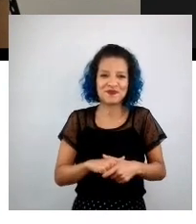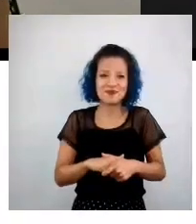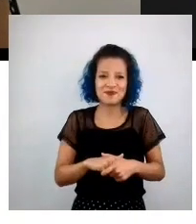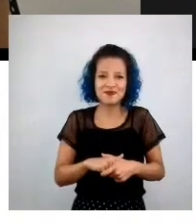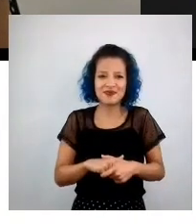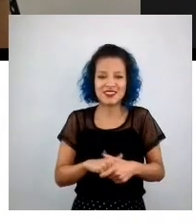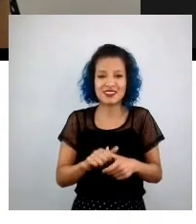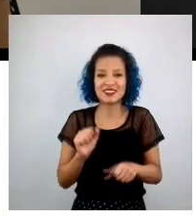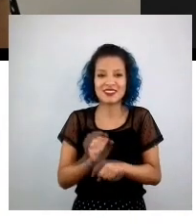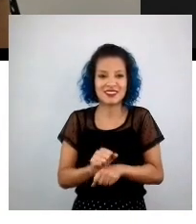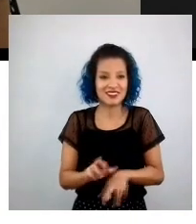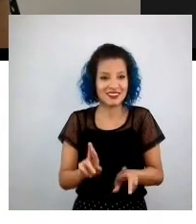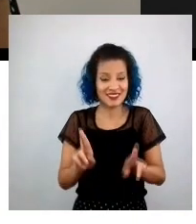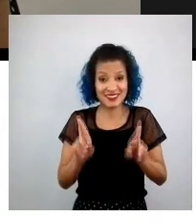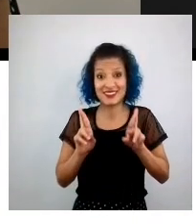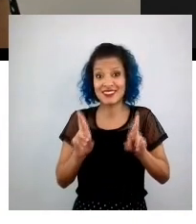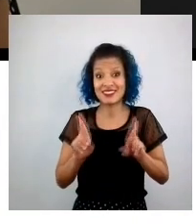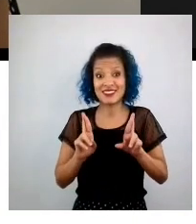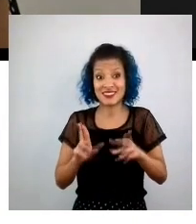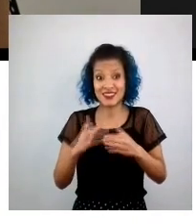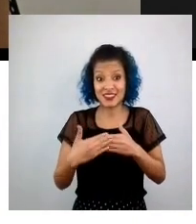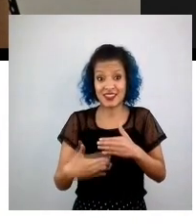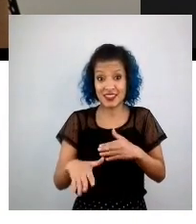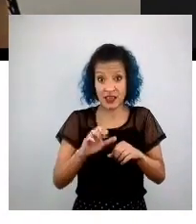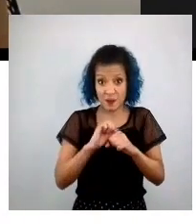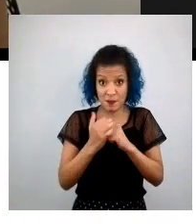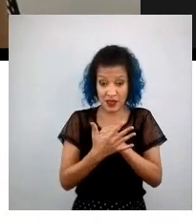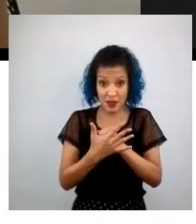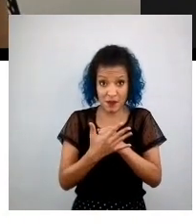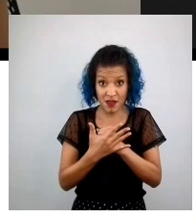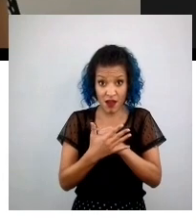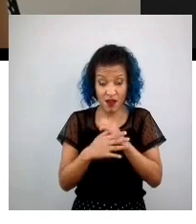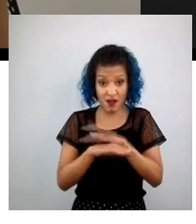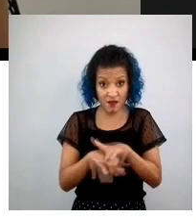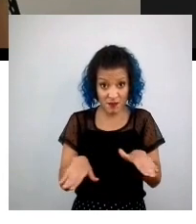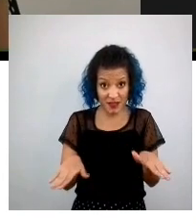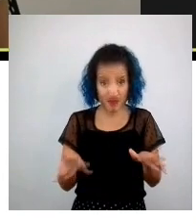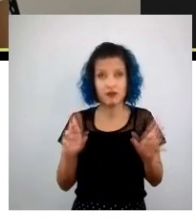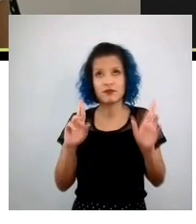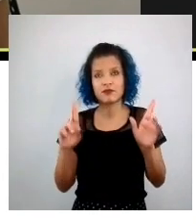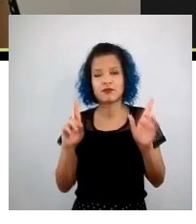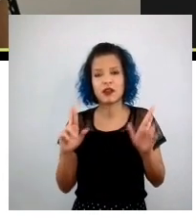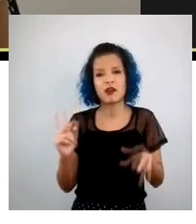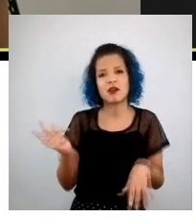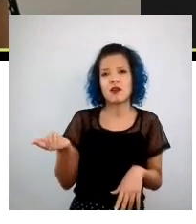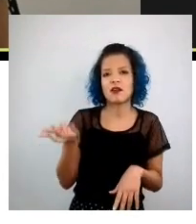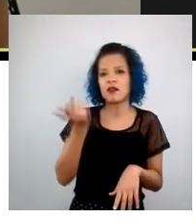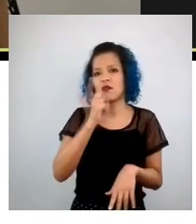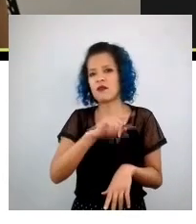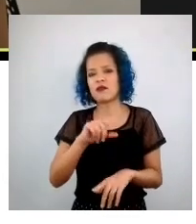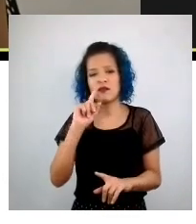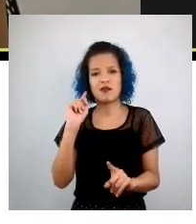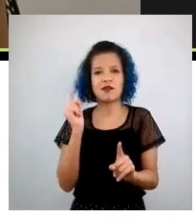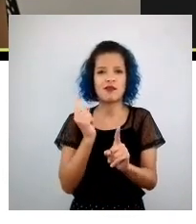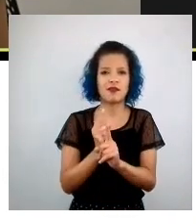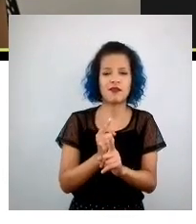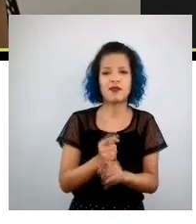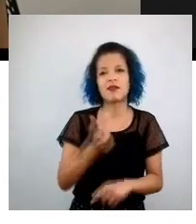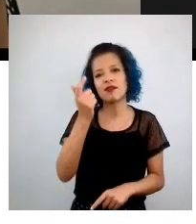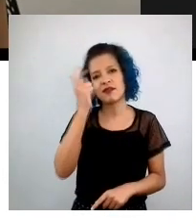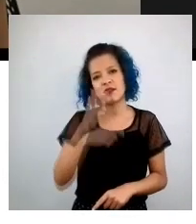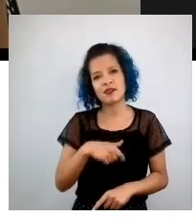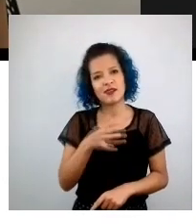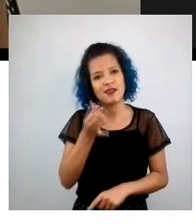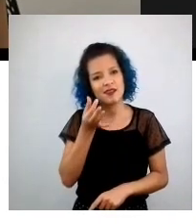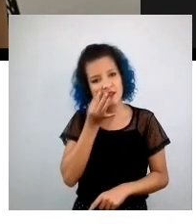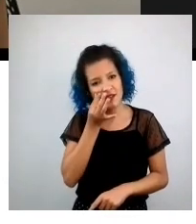esse momento pandêmico passar para a gente poder fazer esse encontro pessoalmente. Ai, por favor. Globosat, fica